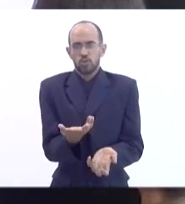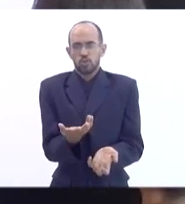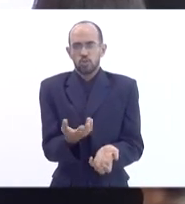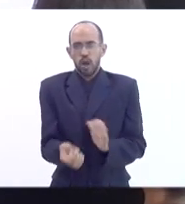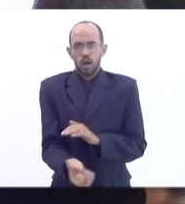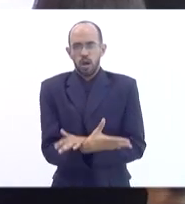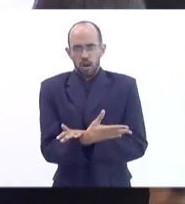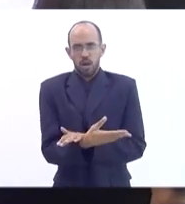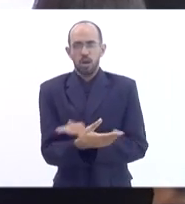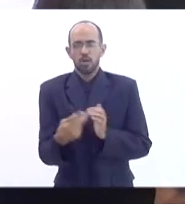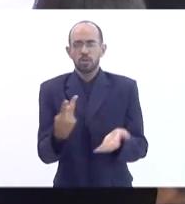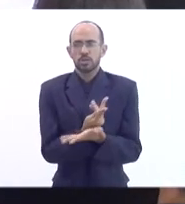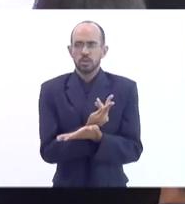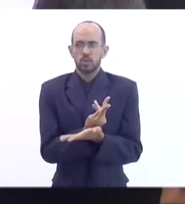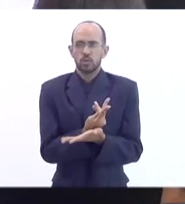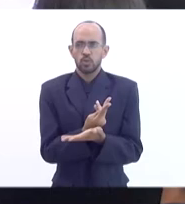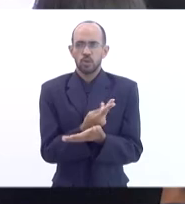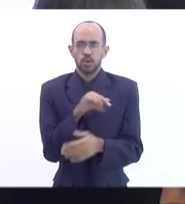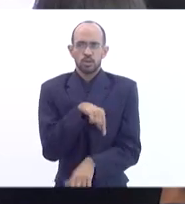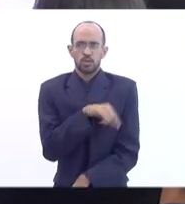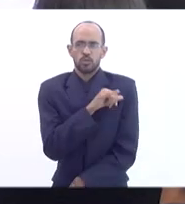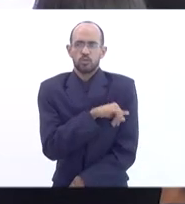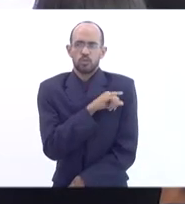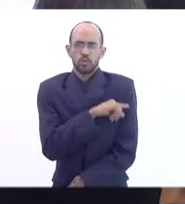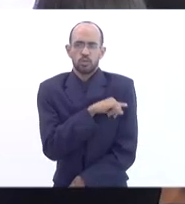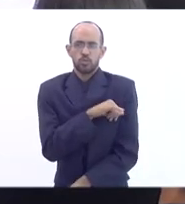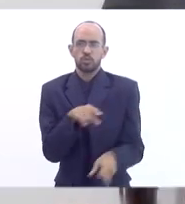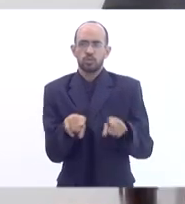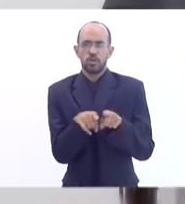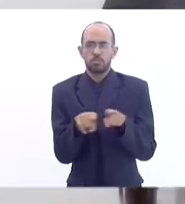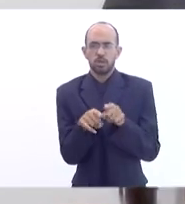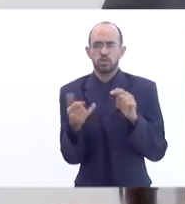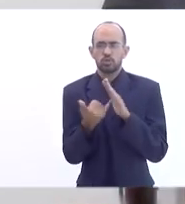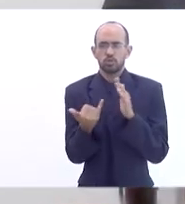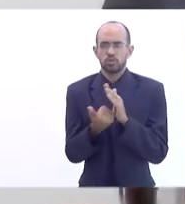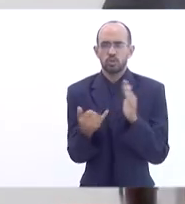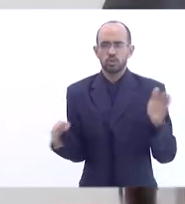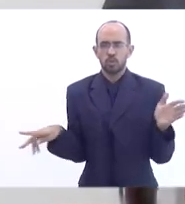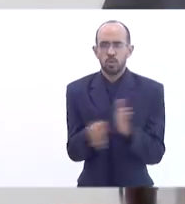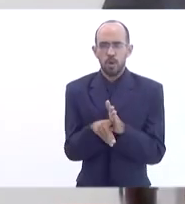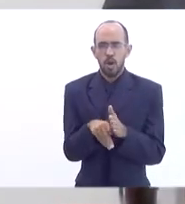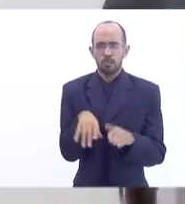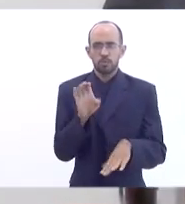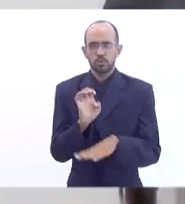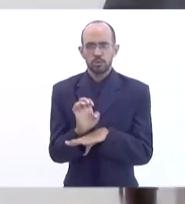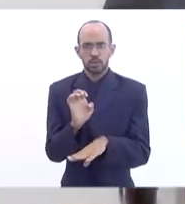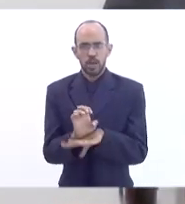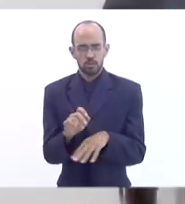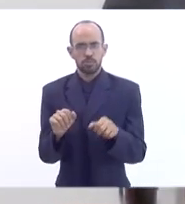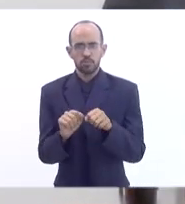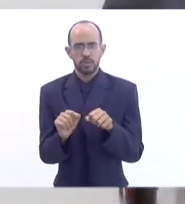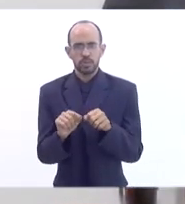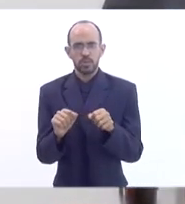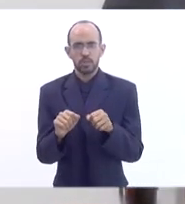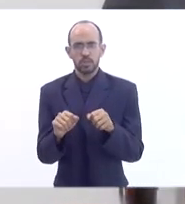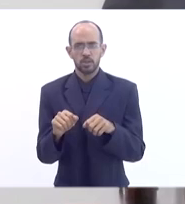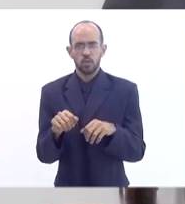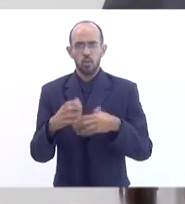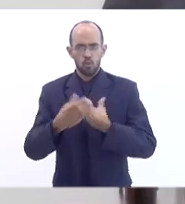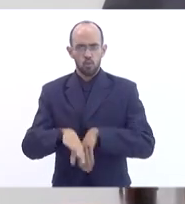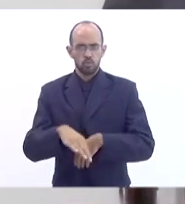consagradas tendo instituições do próprio Estado camera antiga festa Natal você perde que é organismo do estado para fazer concurso